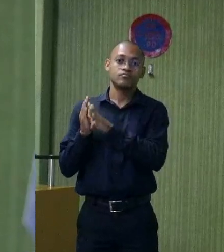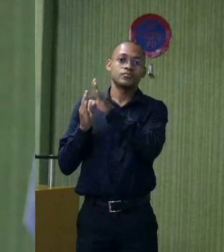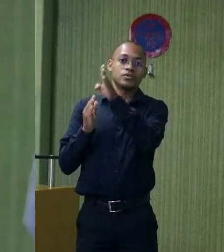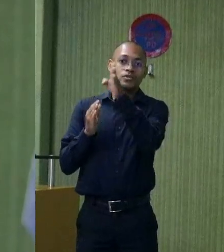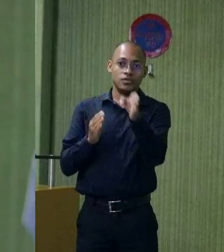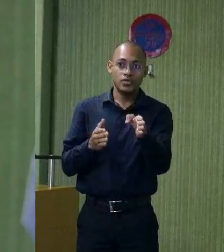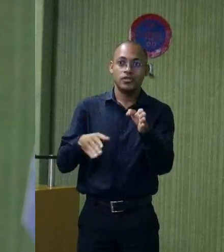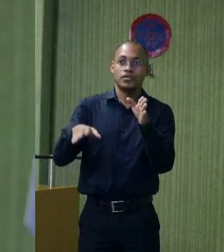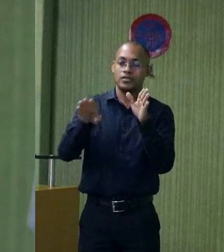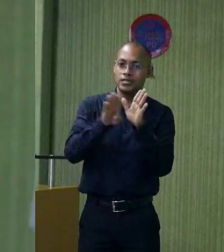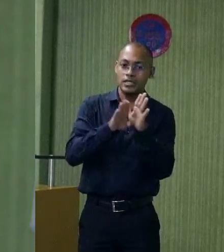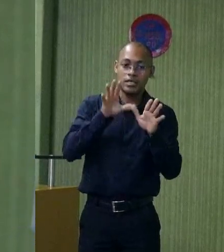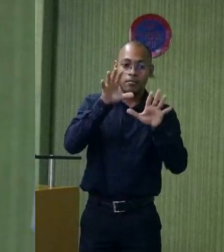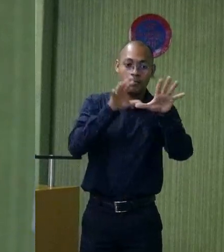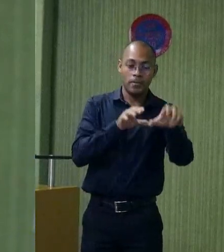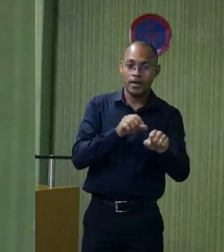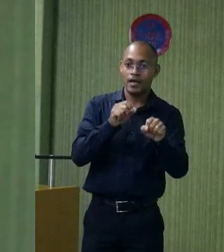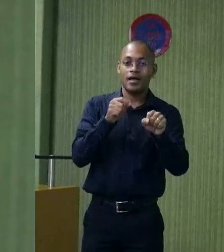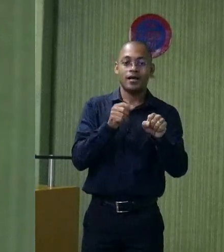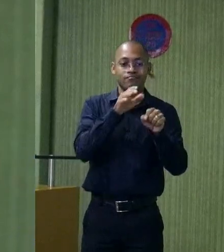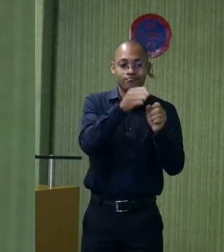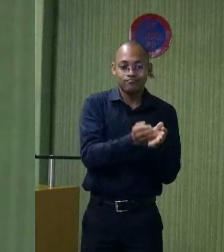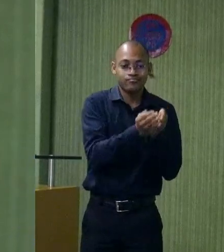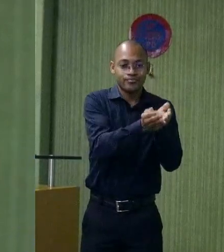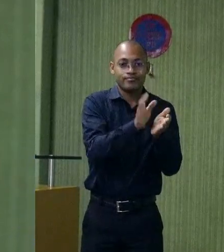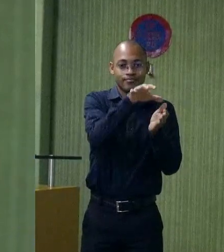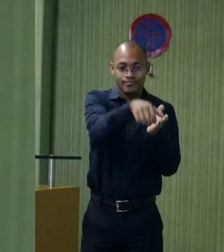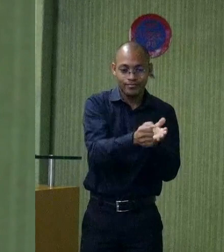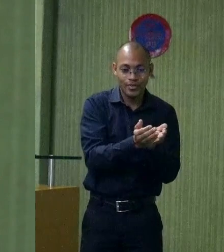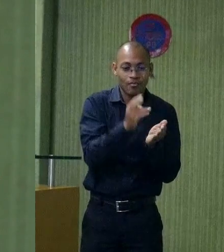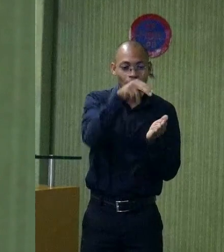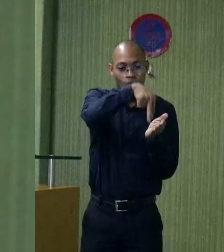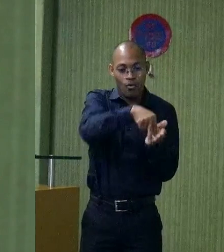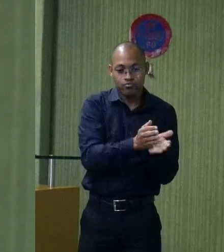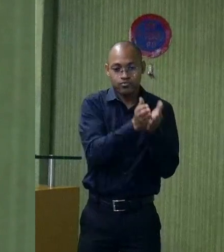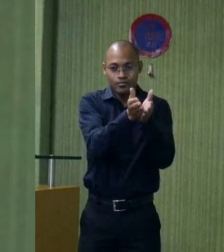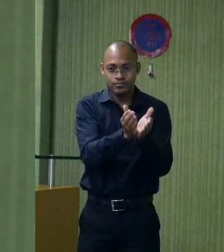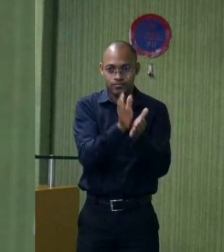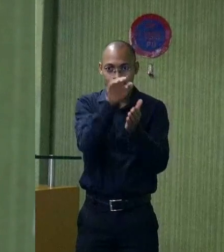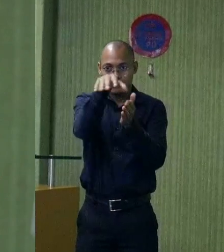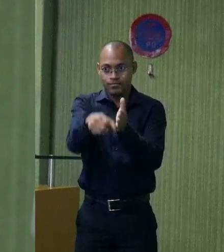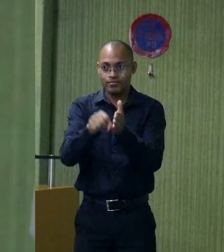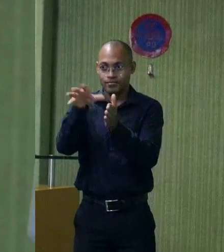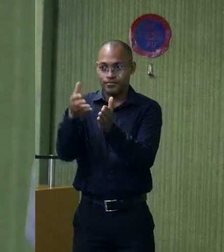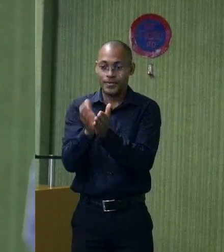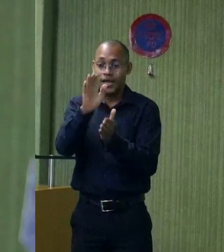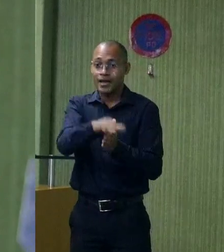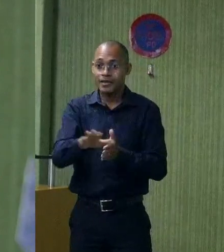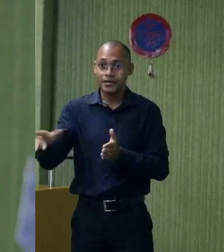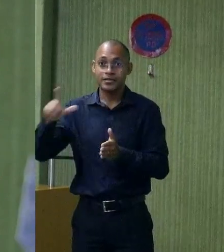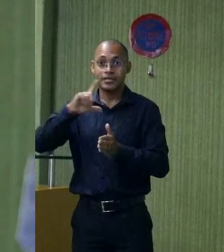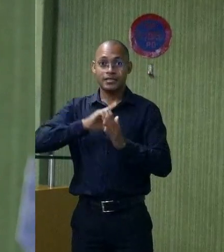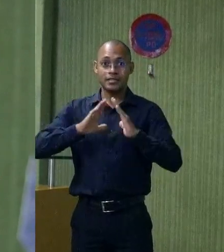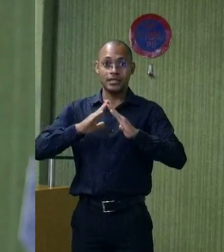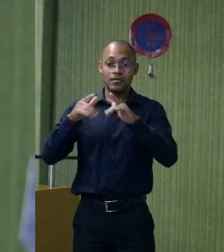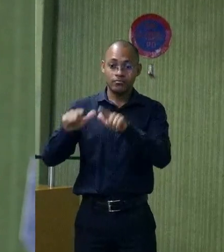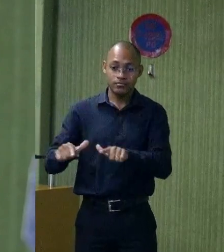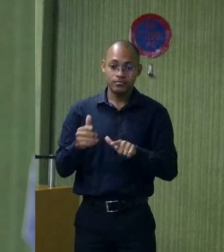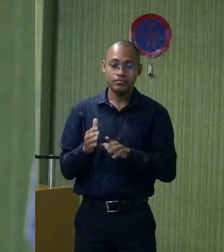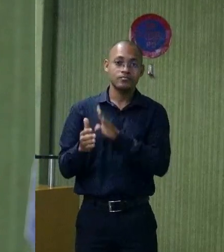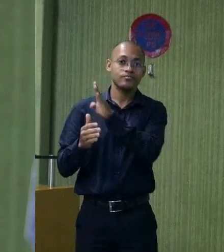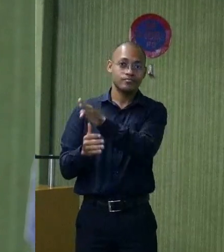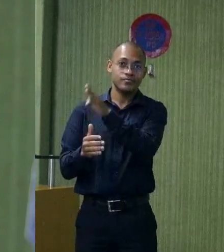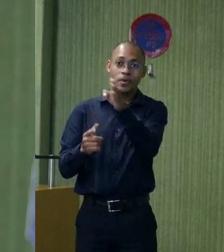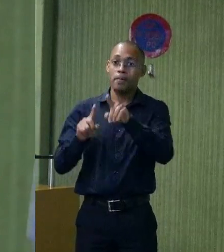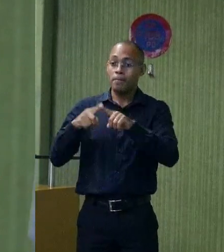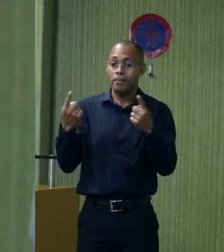ir pro barco e pegar como eu digo as crianças também onde elas moram que que que estão eh sendo atendidas por essa escola mas